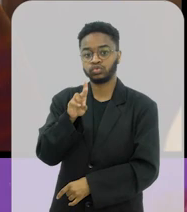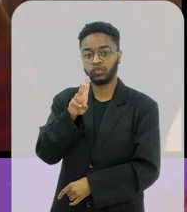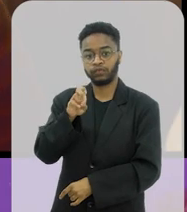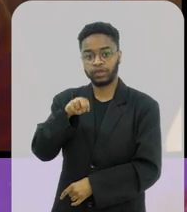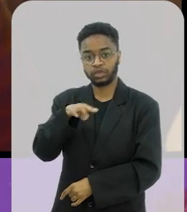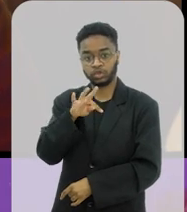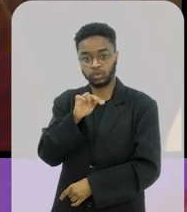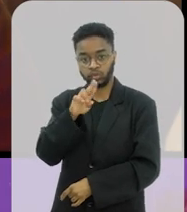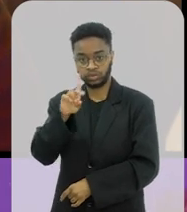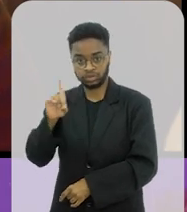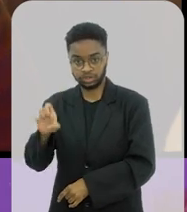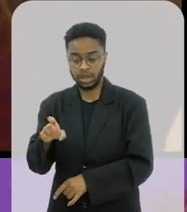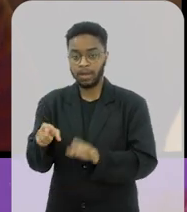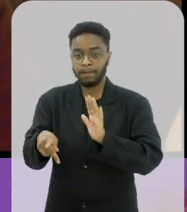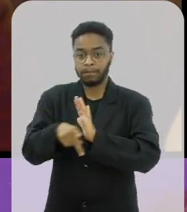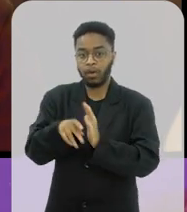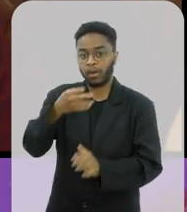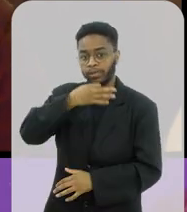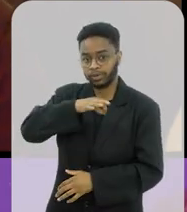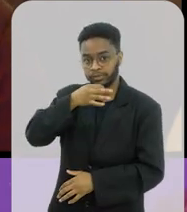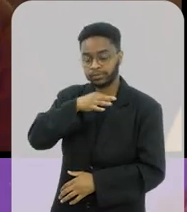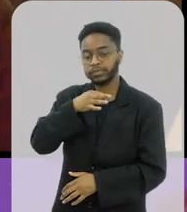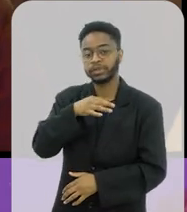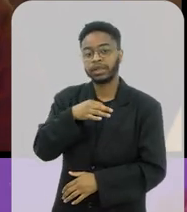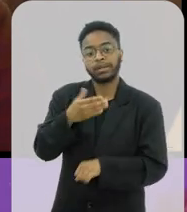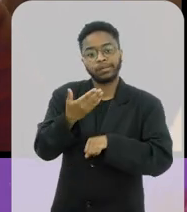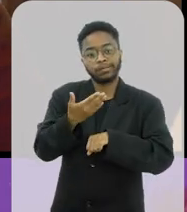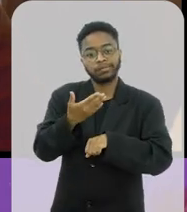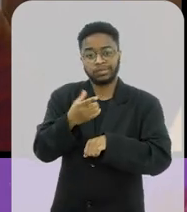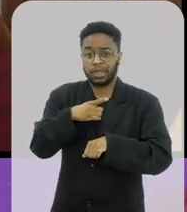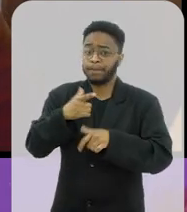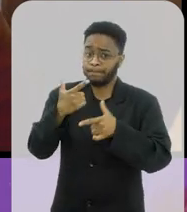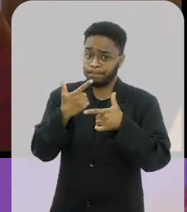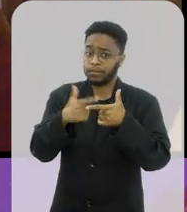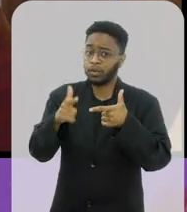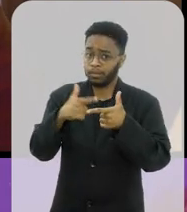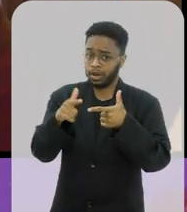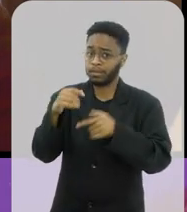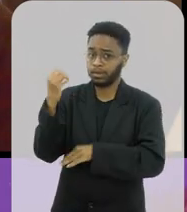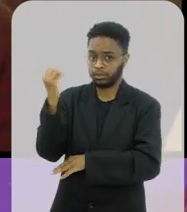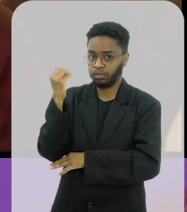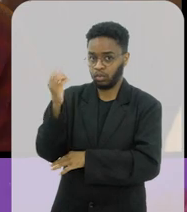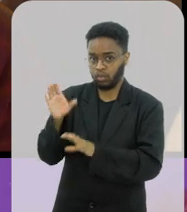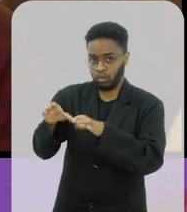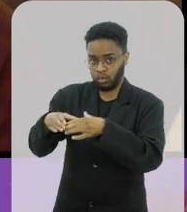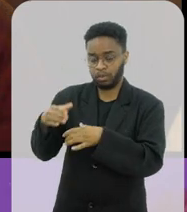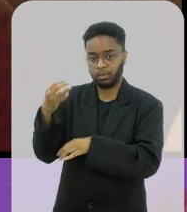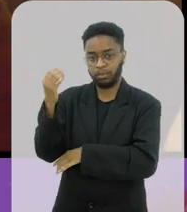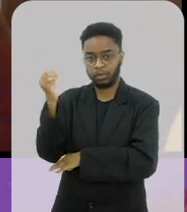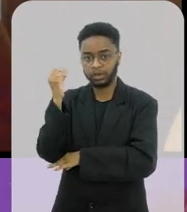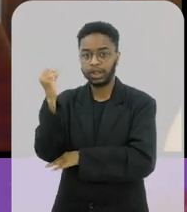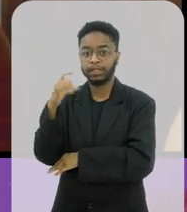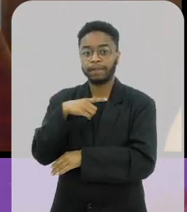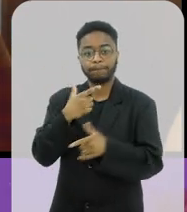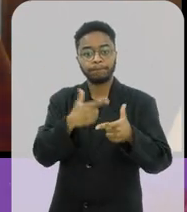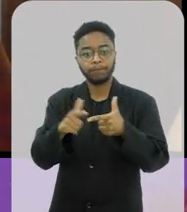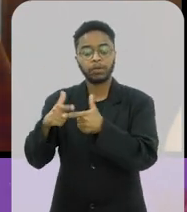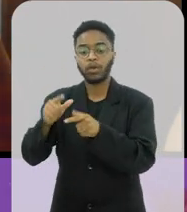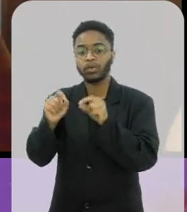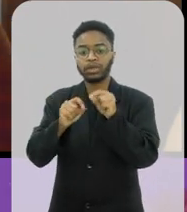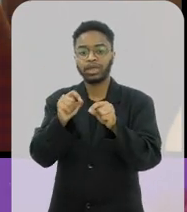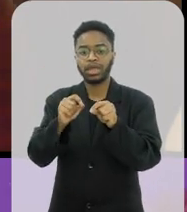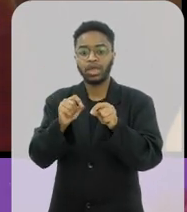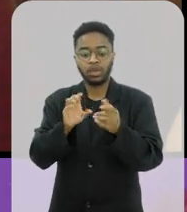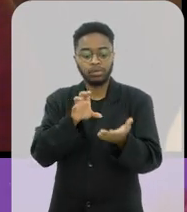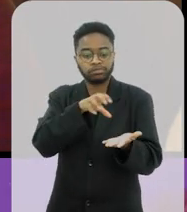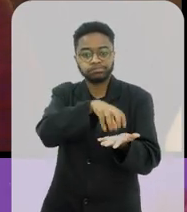do Sul, principalmente a dupla Grenal, em Porto Alegre, tiveram sérios problemas no Beira-Rio, na Arena do Grêmio